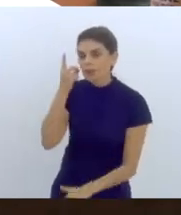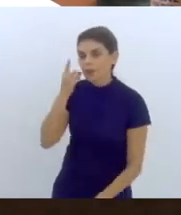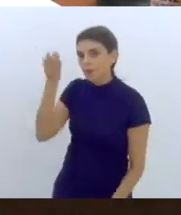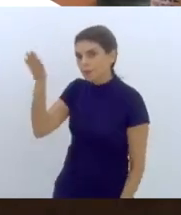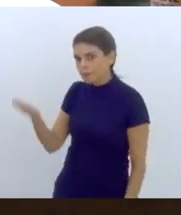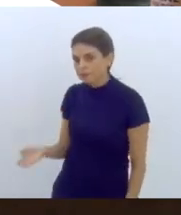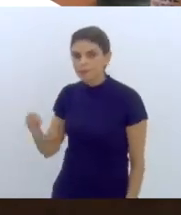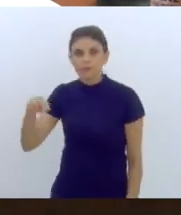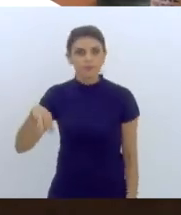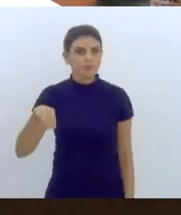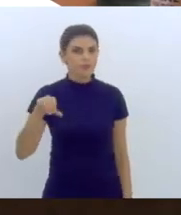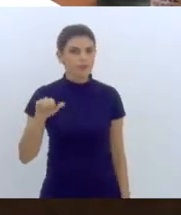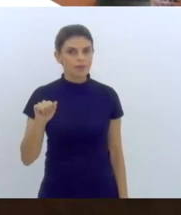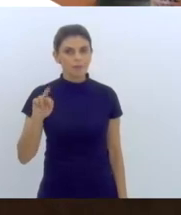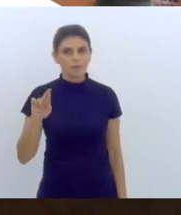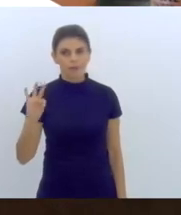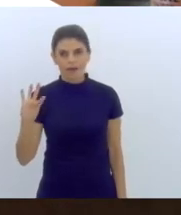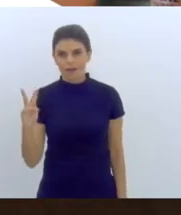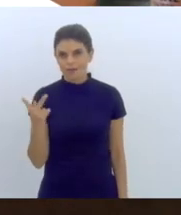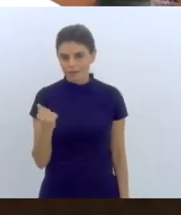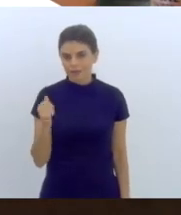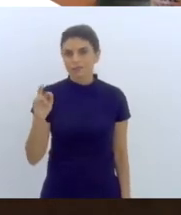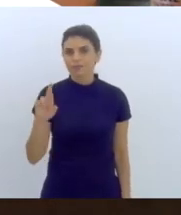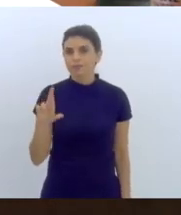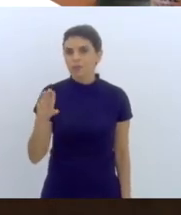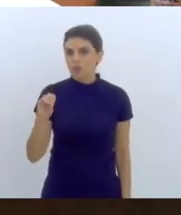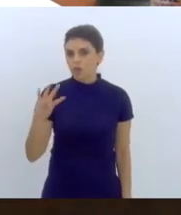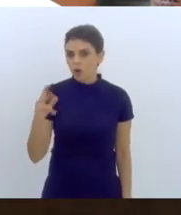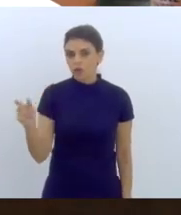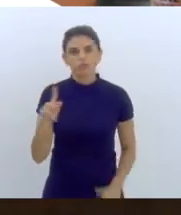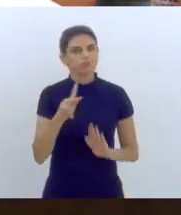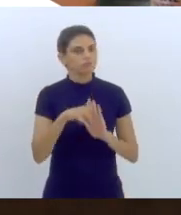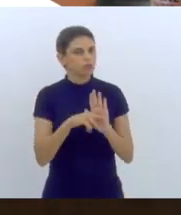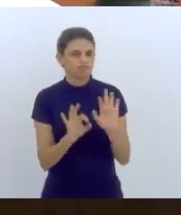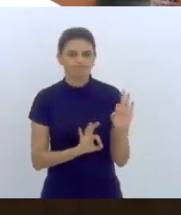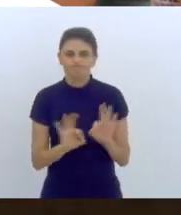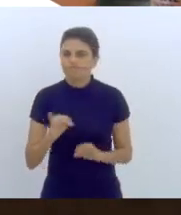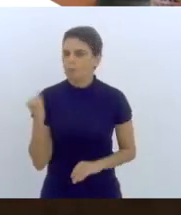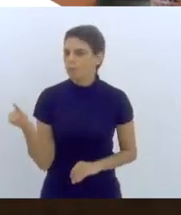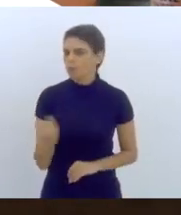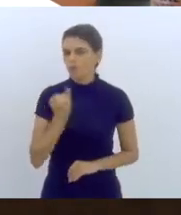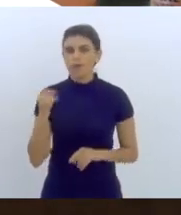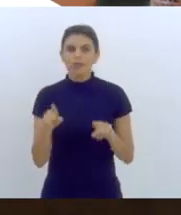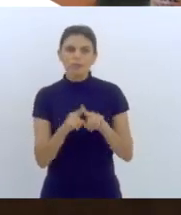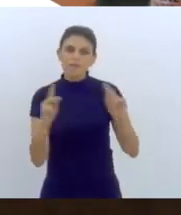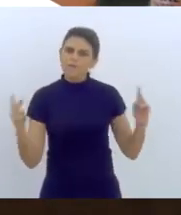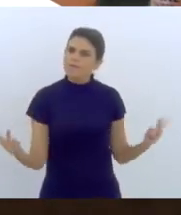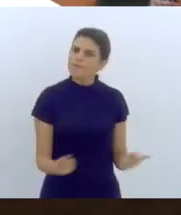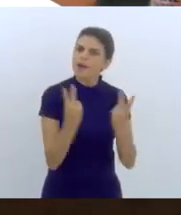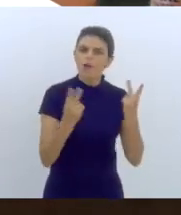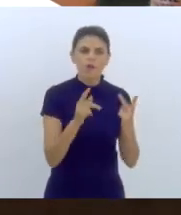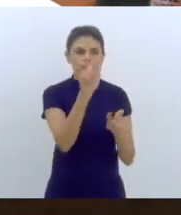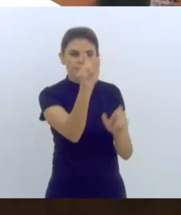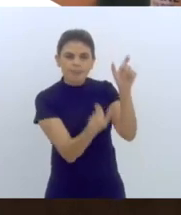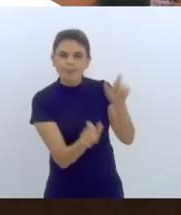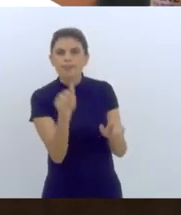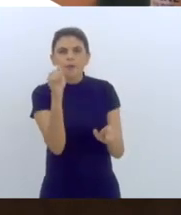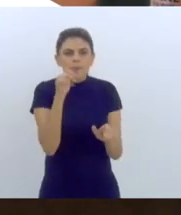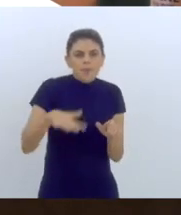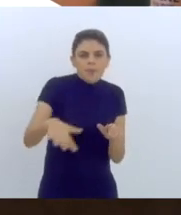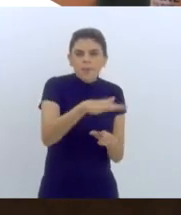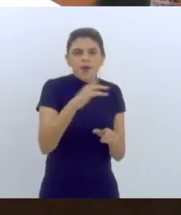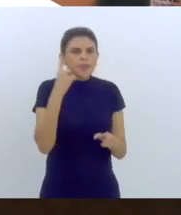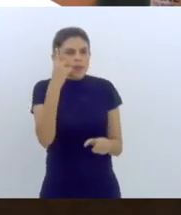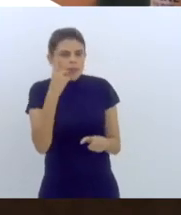Marta Rocha por esse importante projeto e valorizar aqui os deputados e deputadas que deram urgência a ele, que é